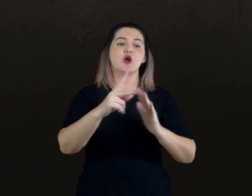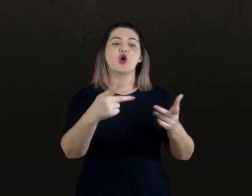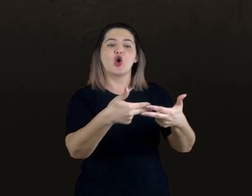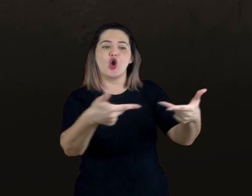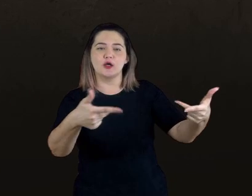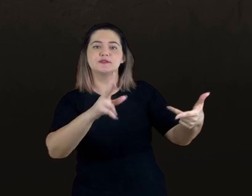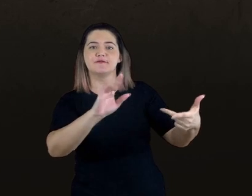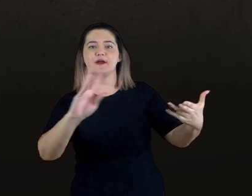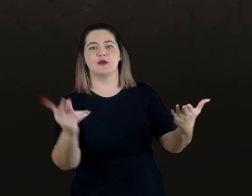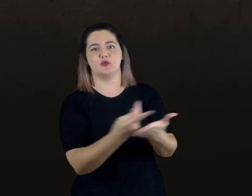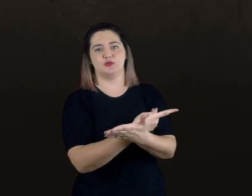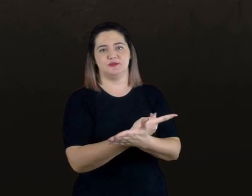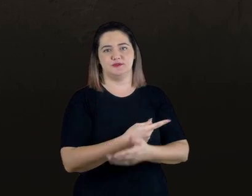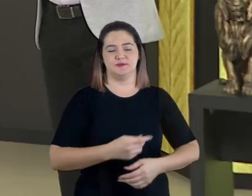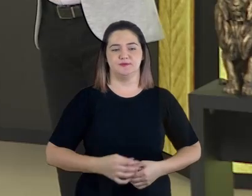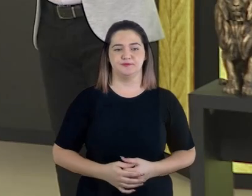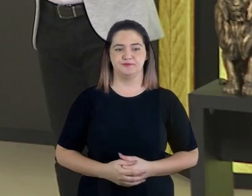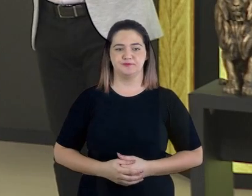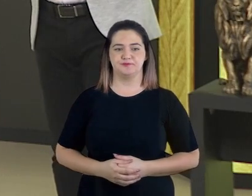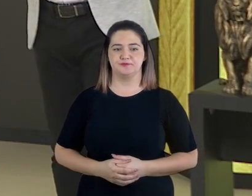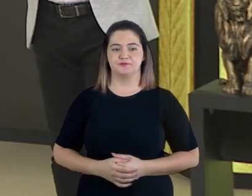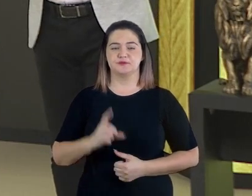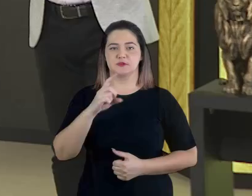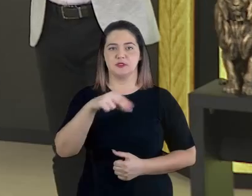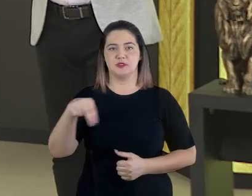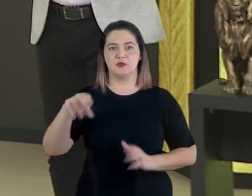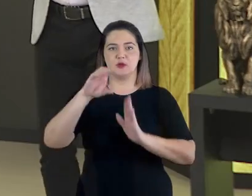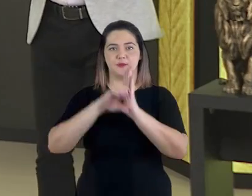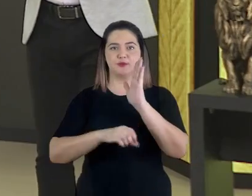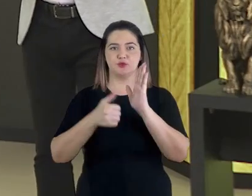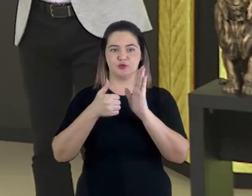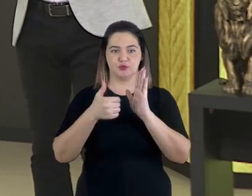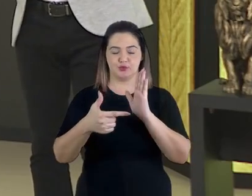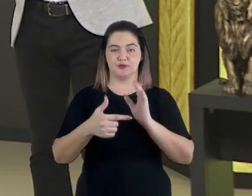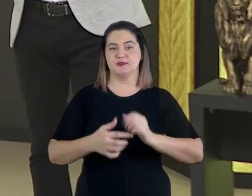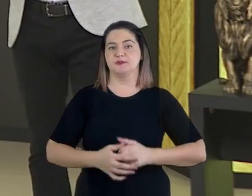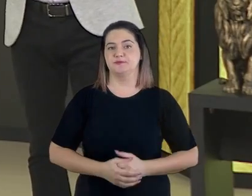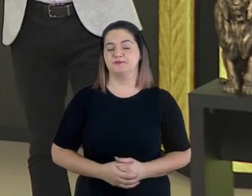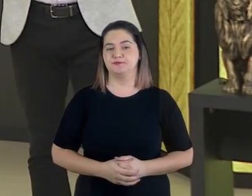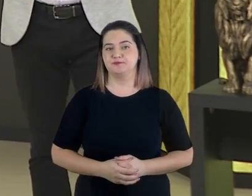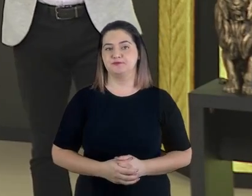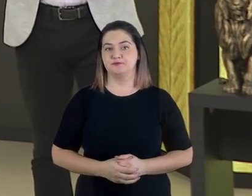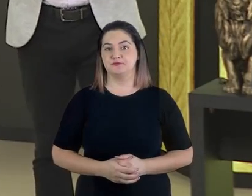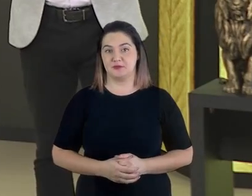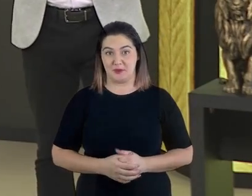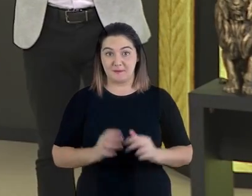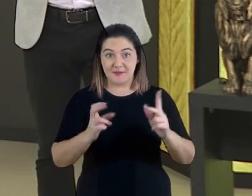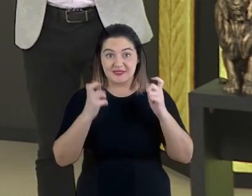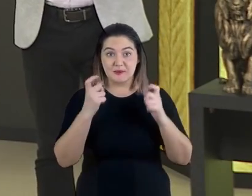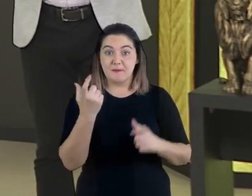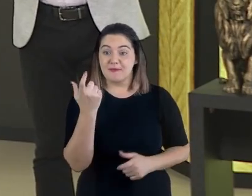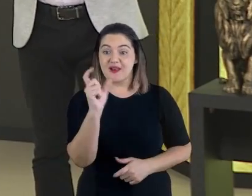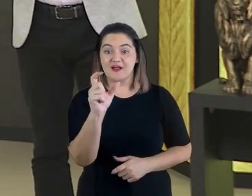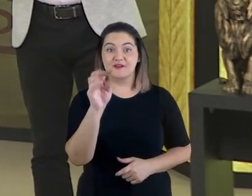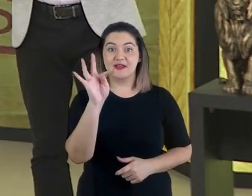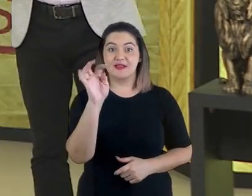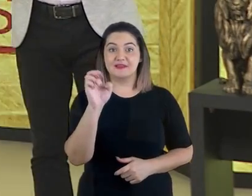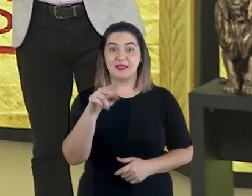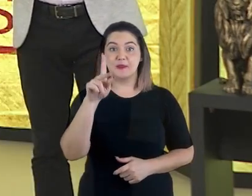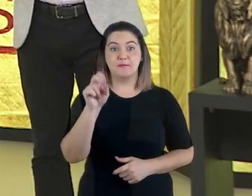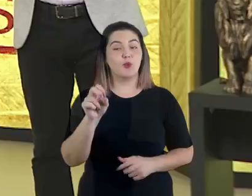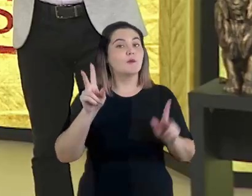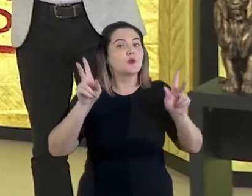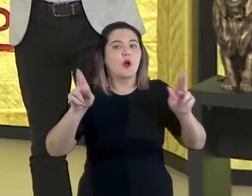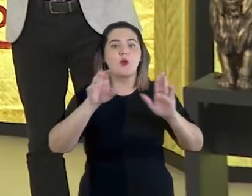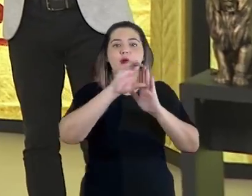versículos 6 a 7. Veja, aqui nós temos a mesma expressão do capítulo 7, 25. E também a